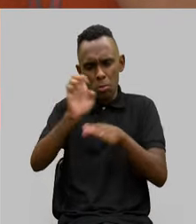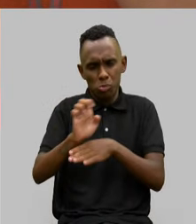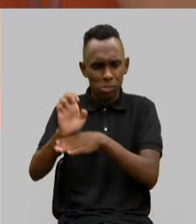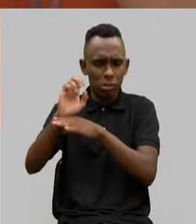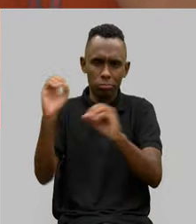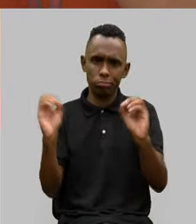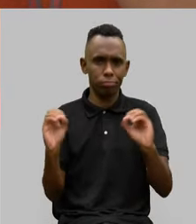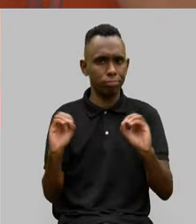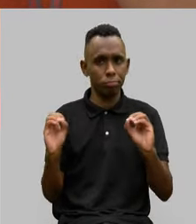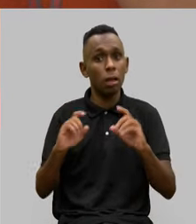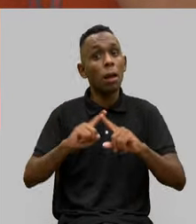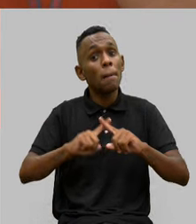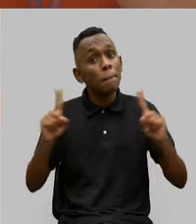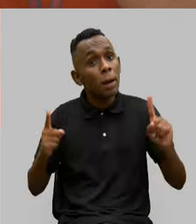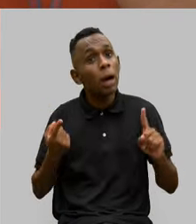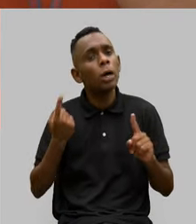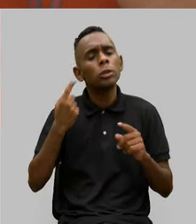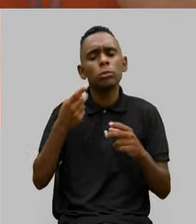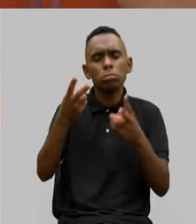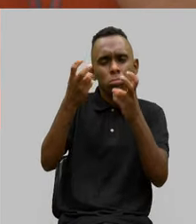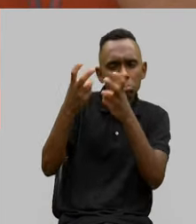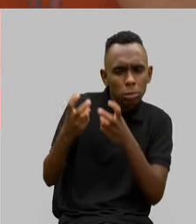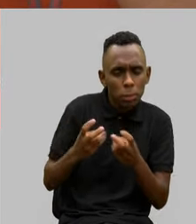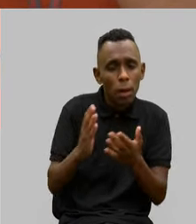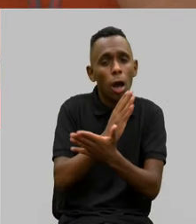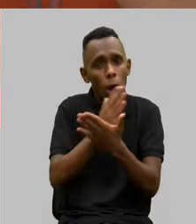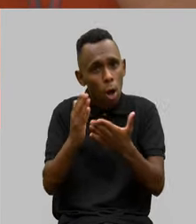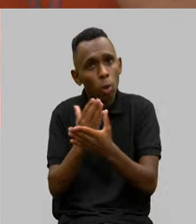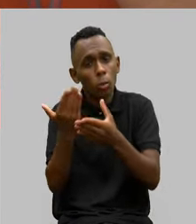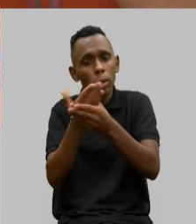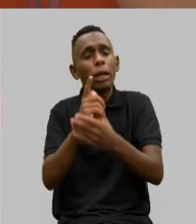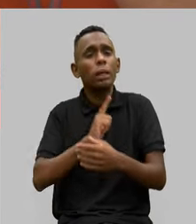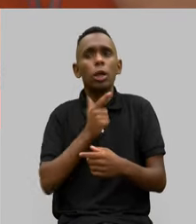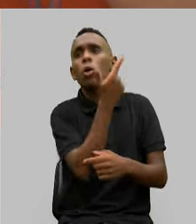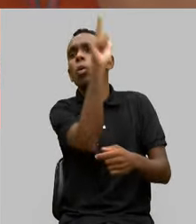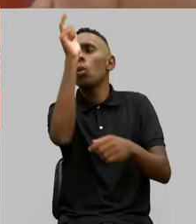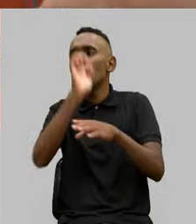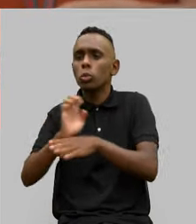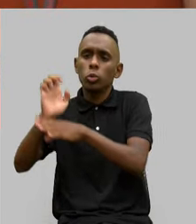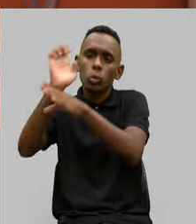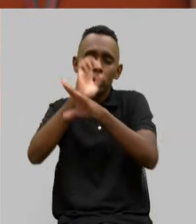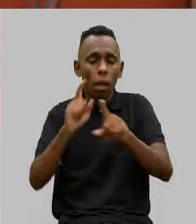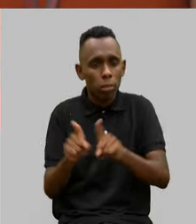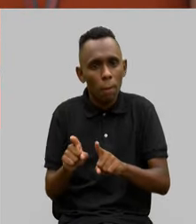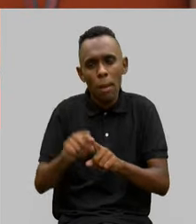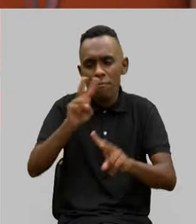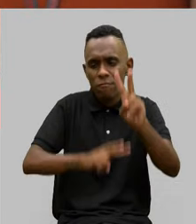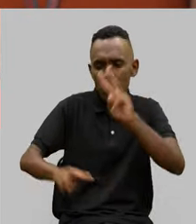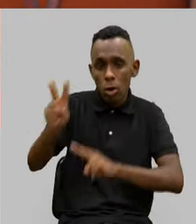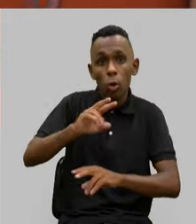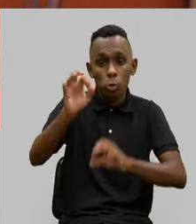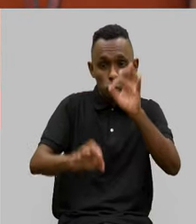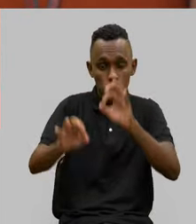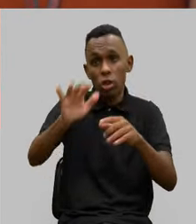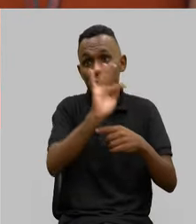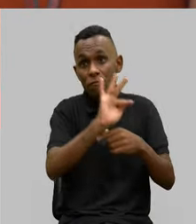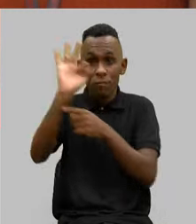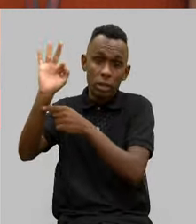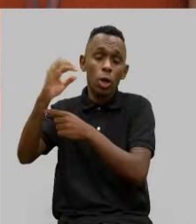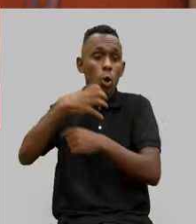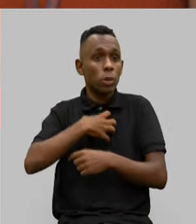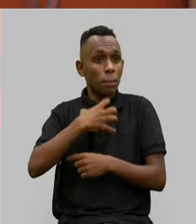eh mas a gente verificou que tem algumas AES em outros estados né a gente a gente verificou que na Justiça Federal da Bahia